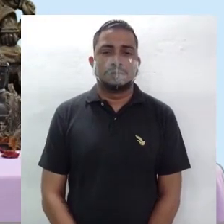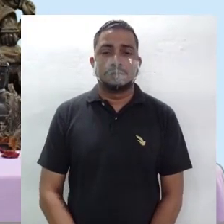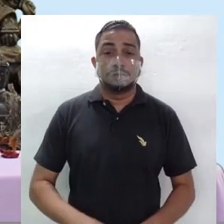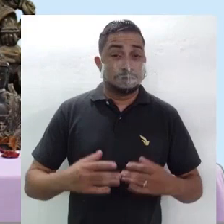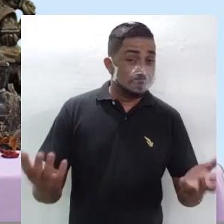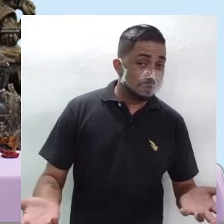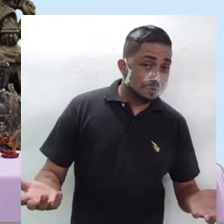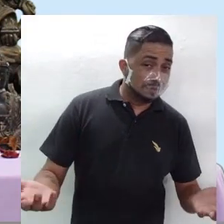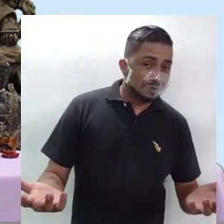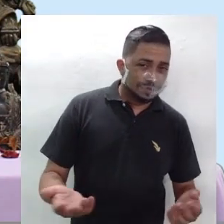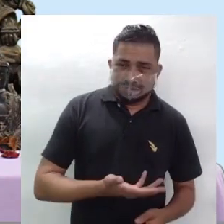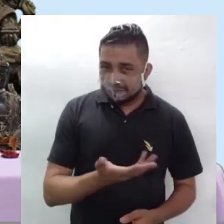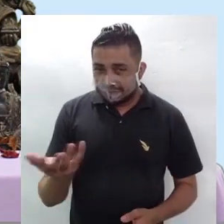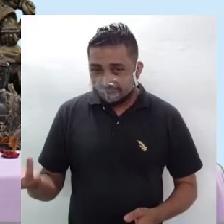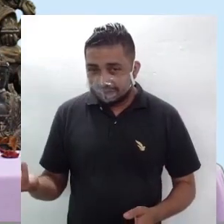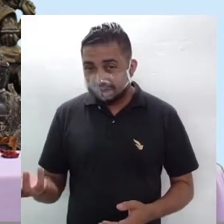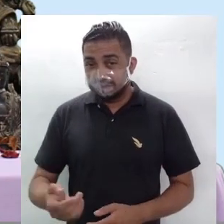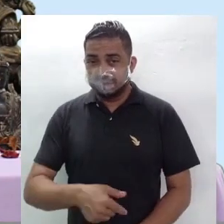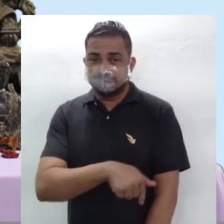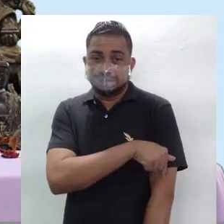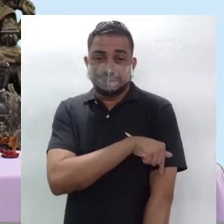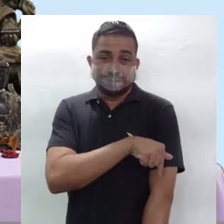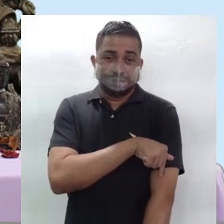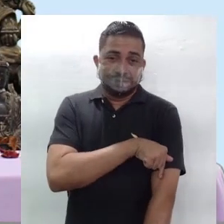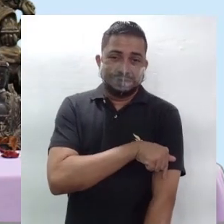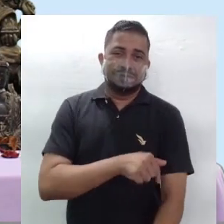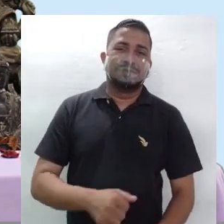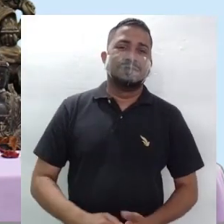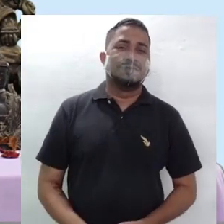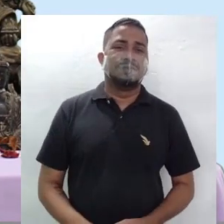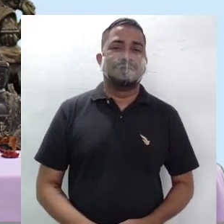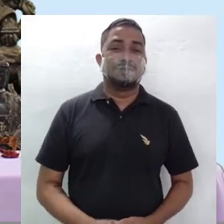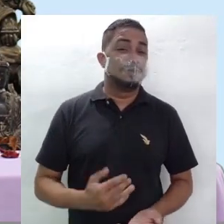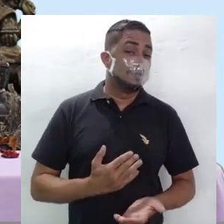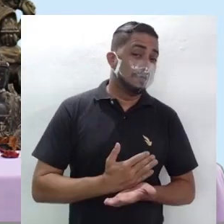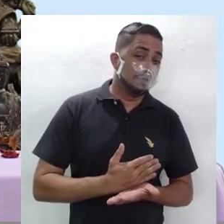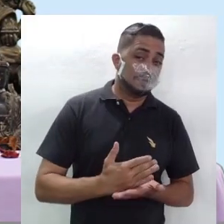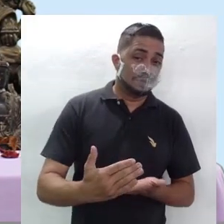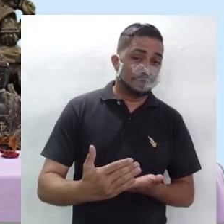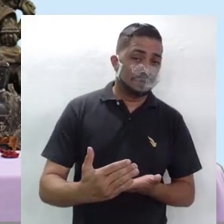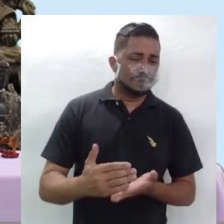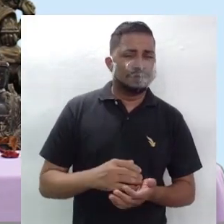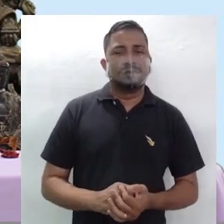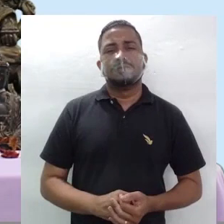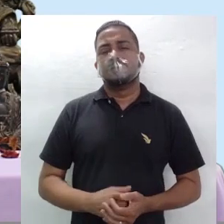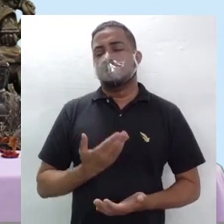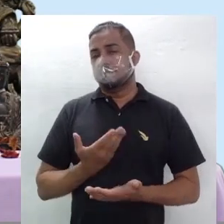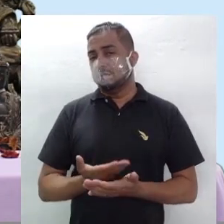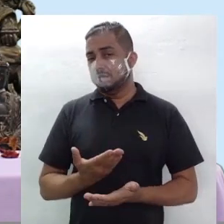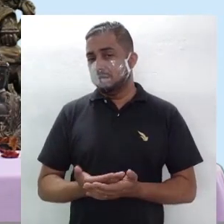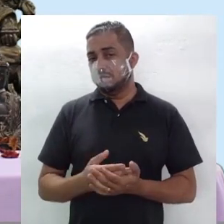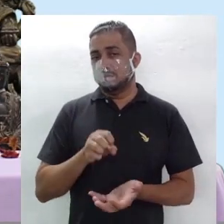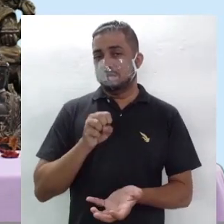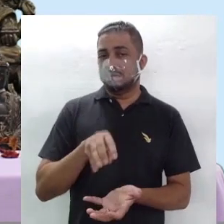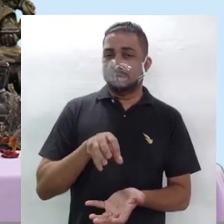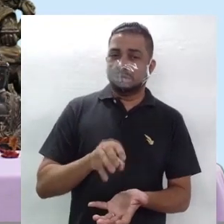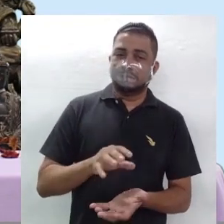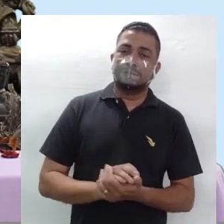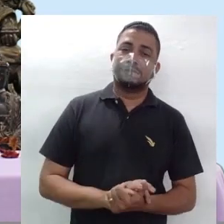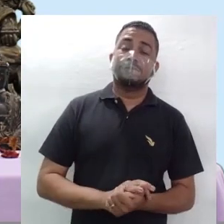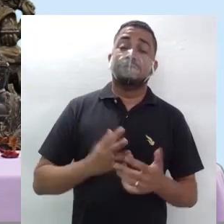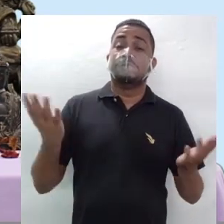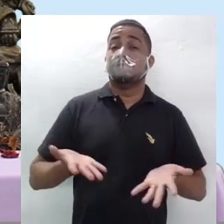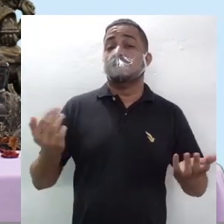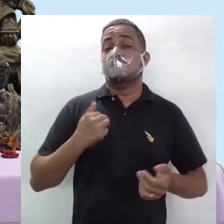E aí, galerinha do sétimo ano, bora começar mais uma aula do Educapé. Hoje